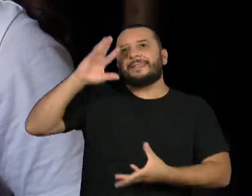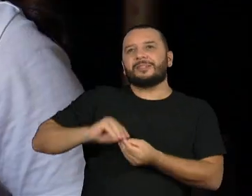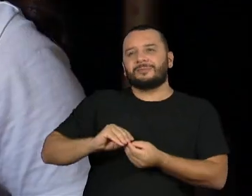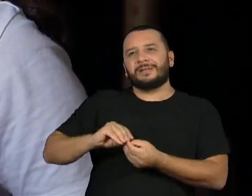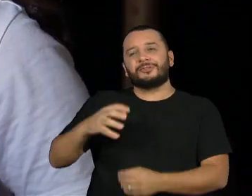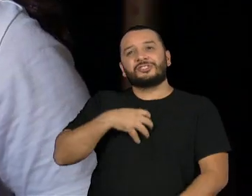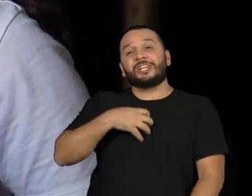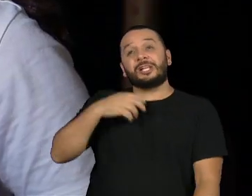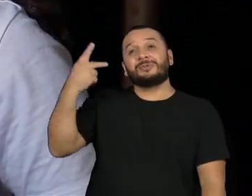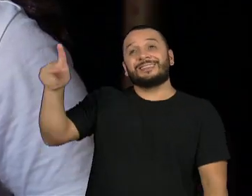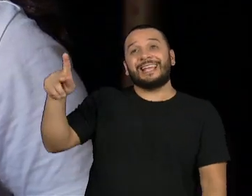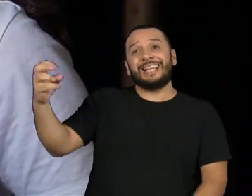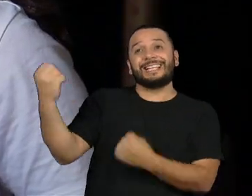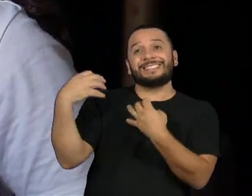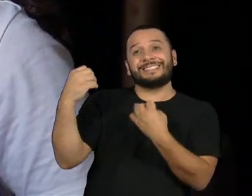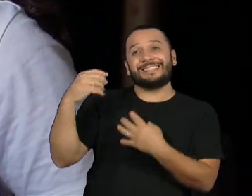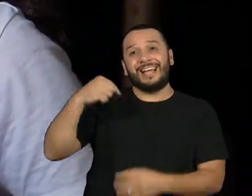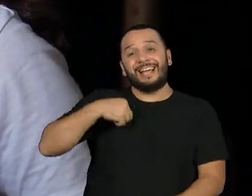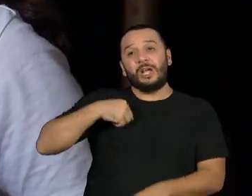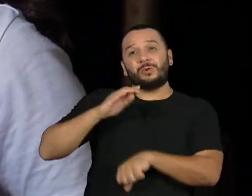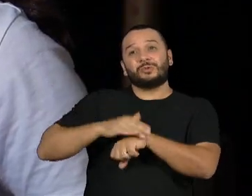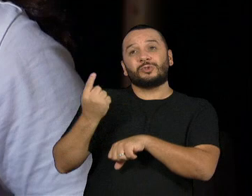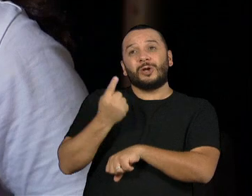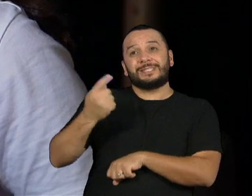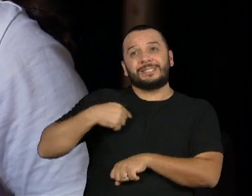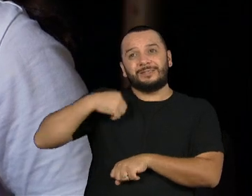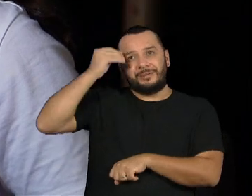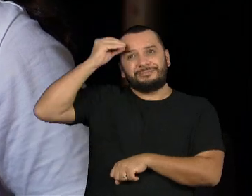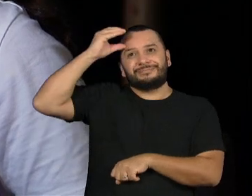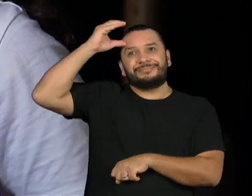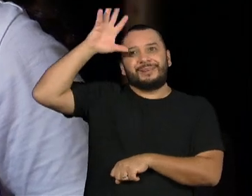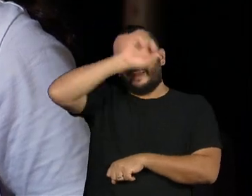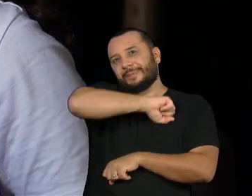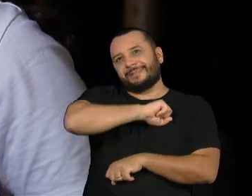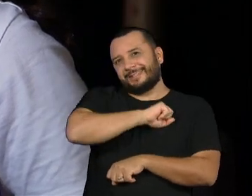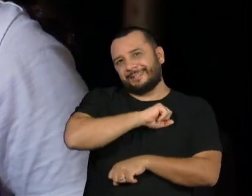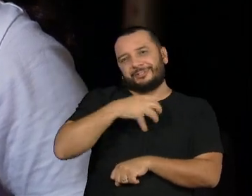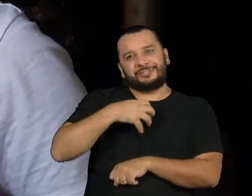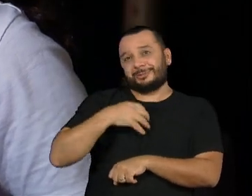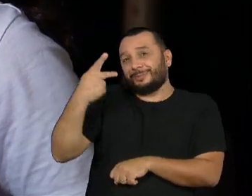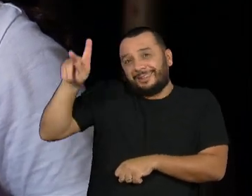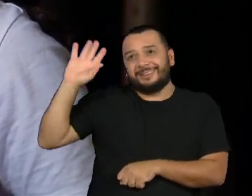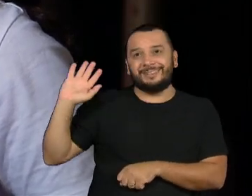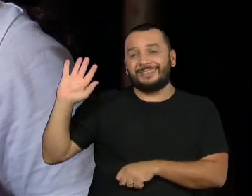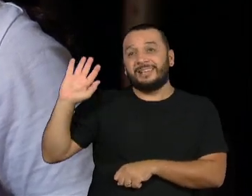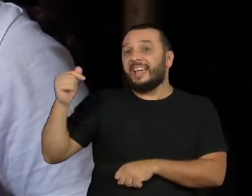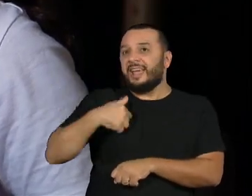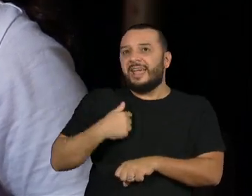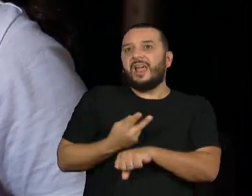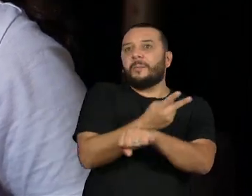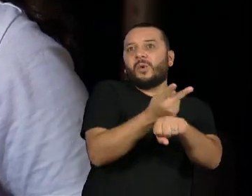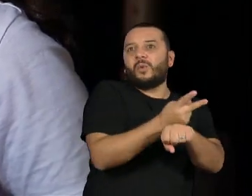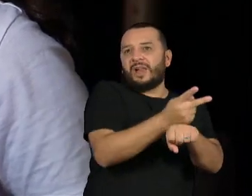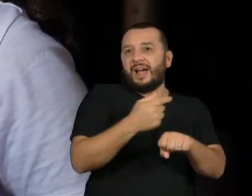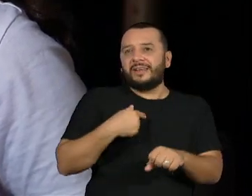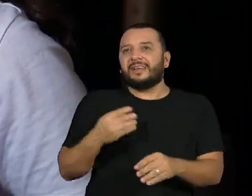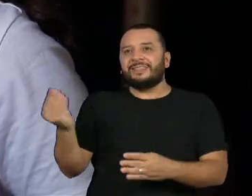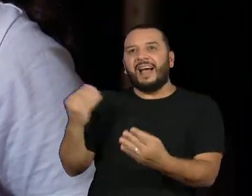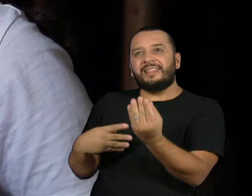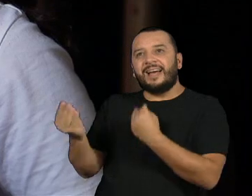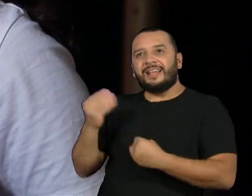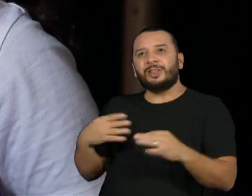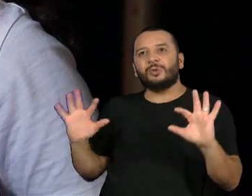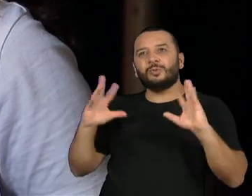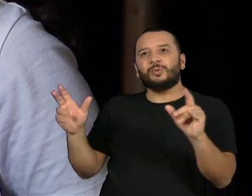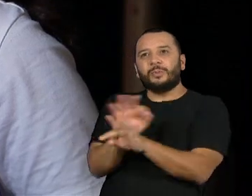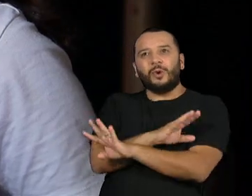dele de talvez me ensinar e a ir atrás das minhas perguntas